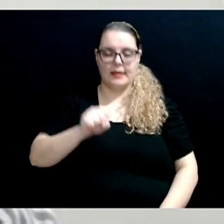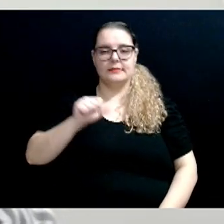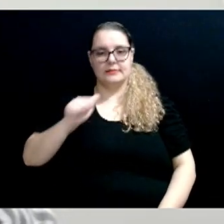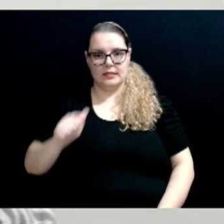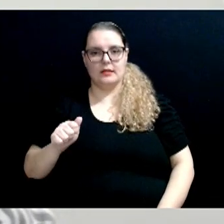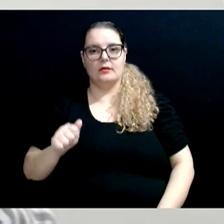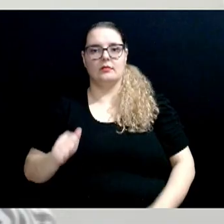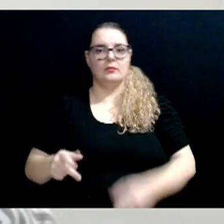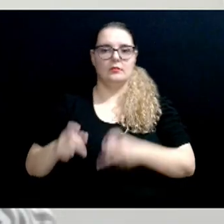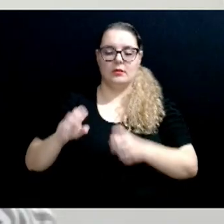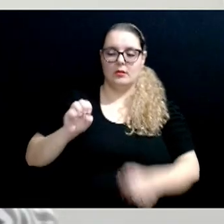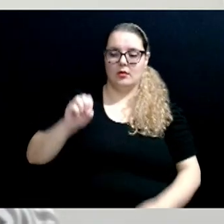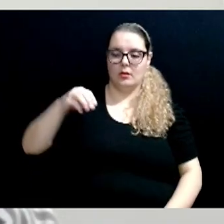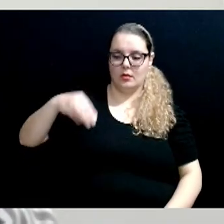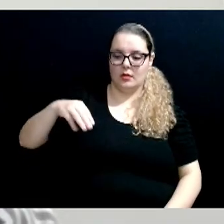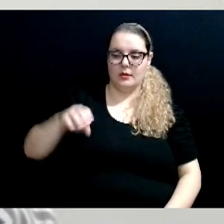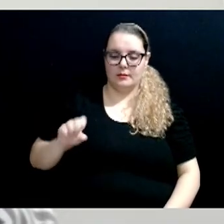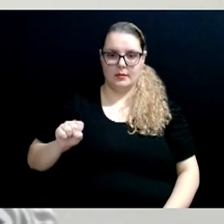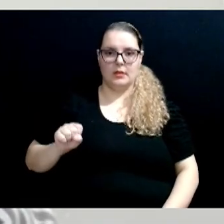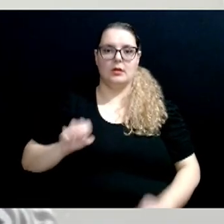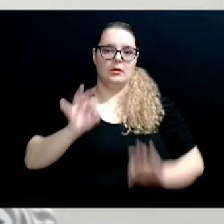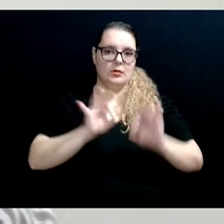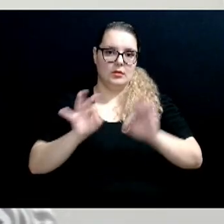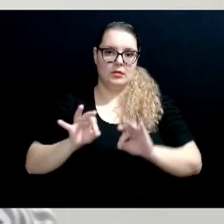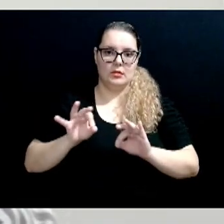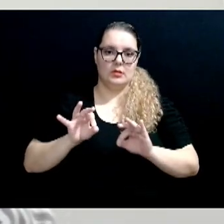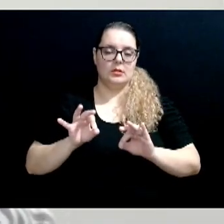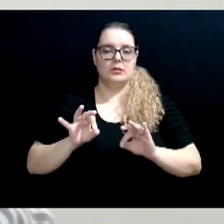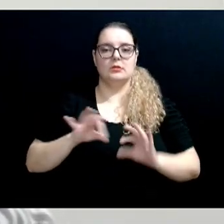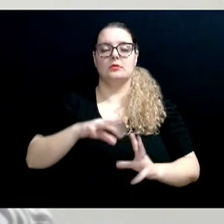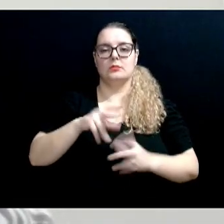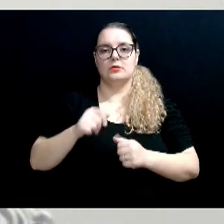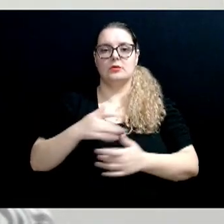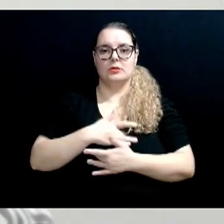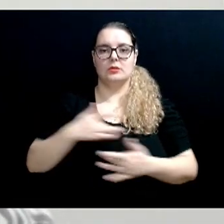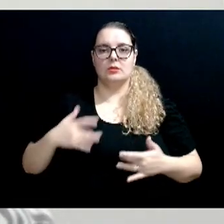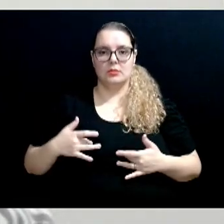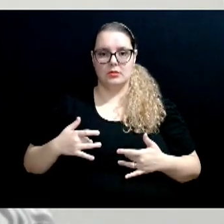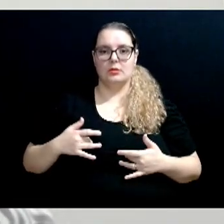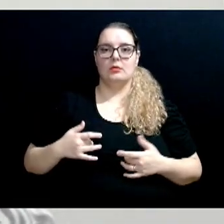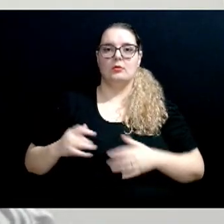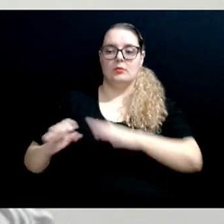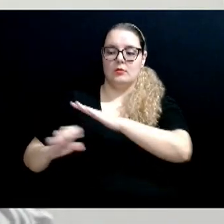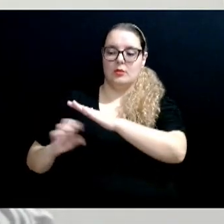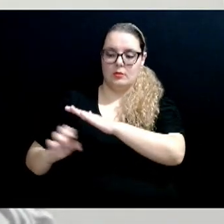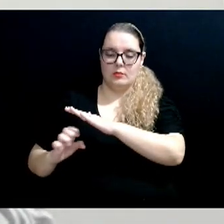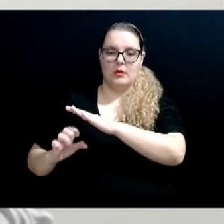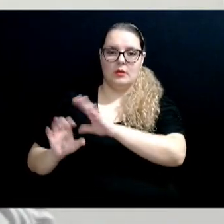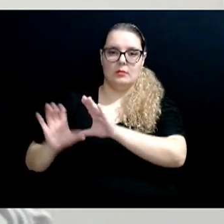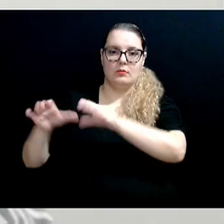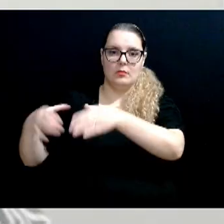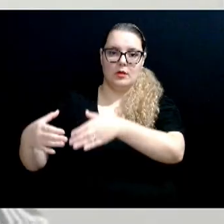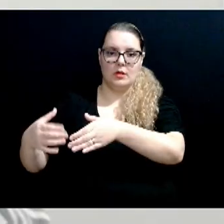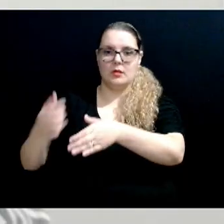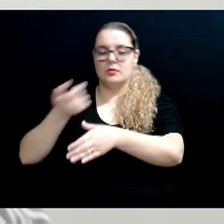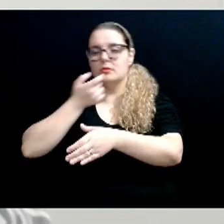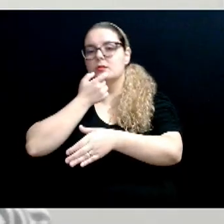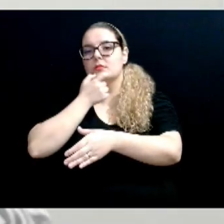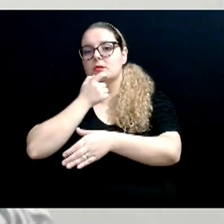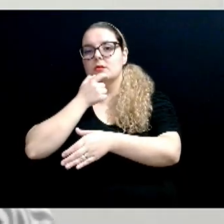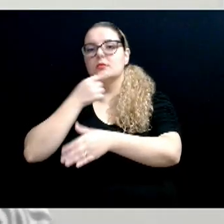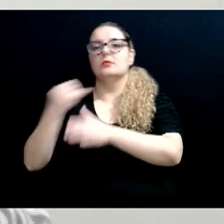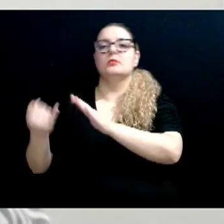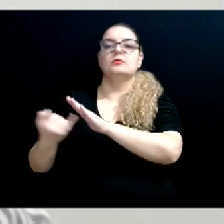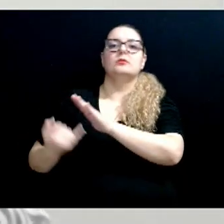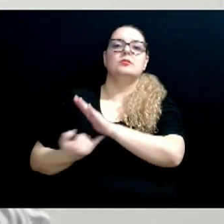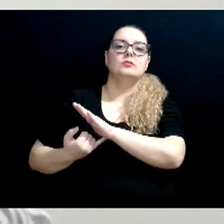Organização Mundial da Saúde, e pela IWA, que é a International Water Association, uma instituição do setor água, a maior instituição do setor água no